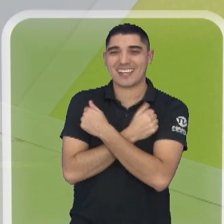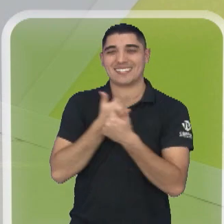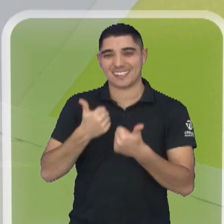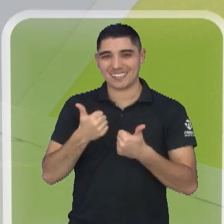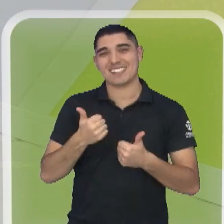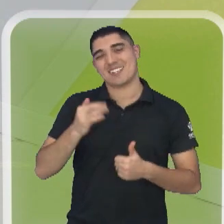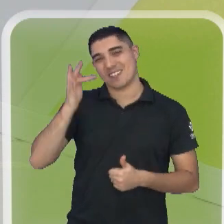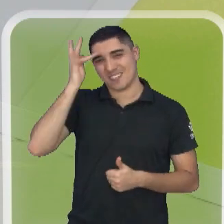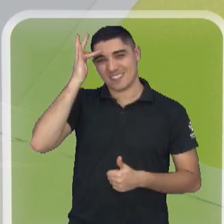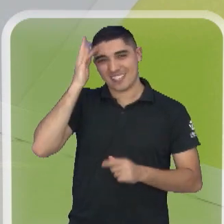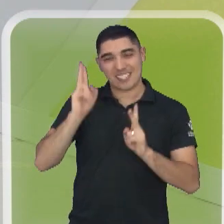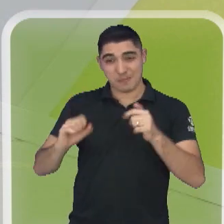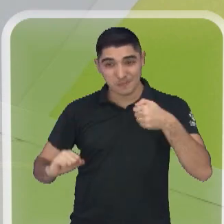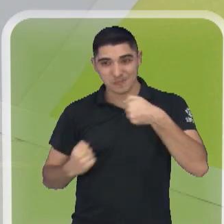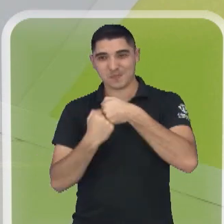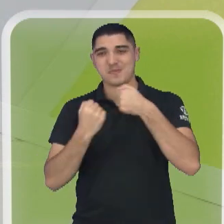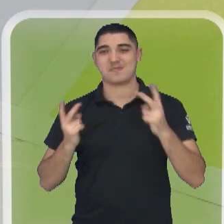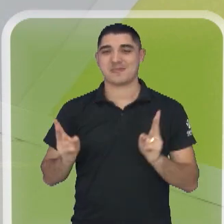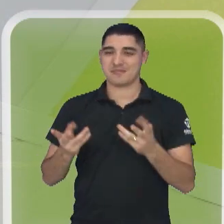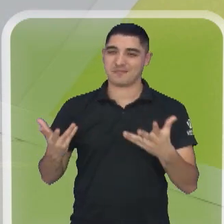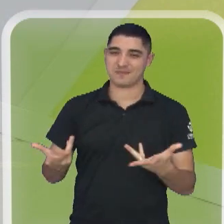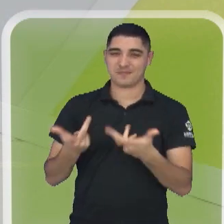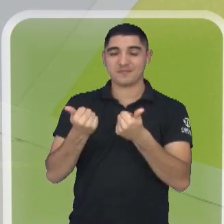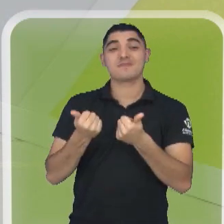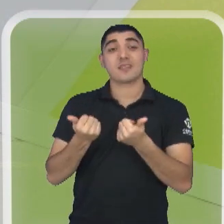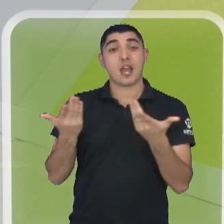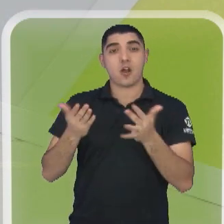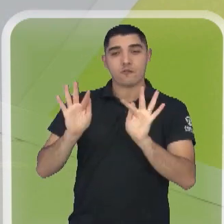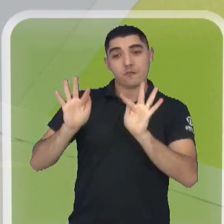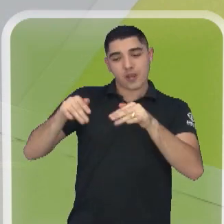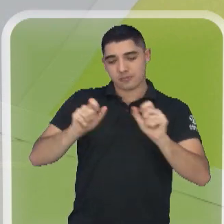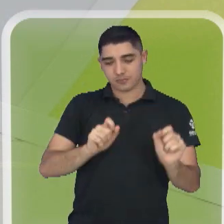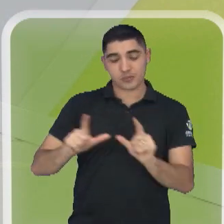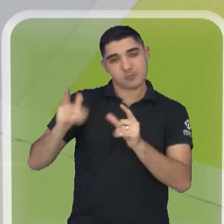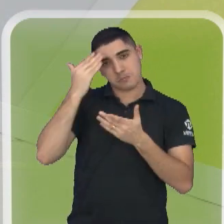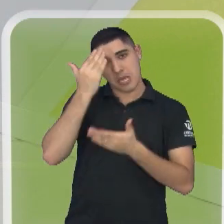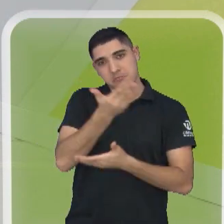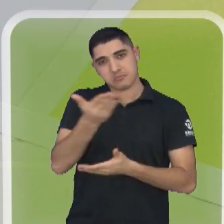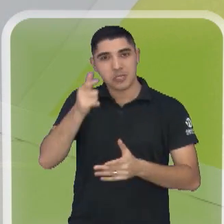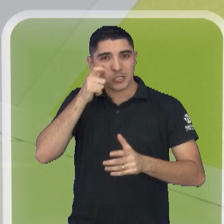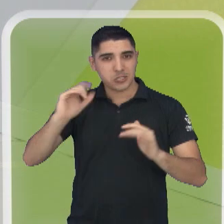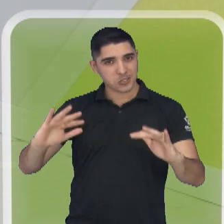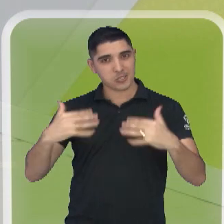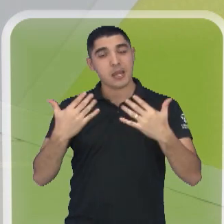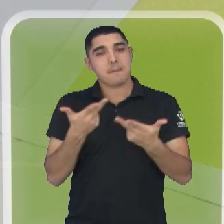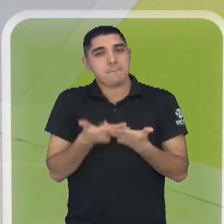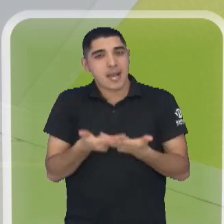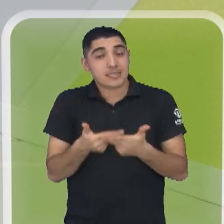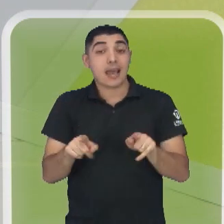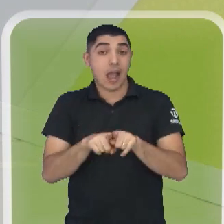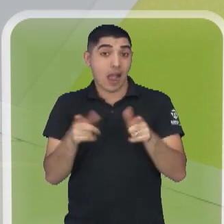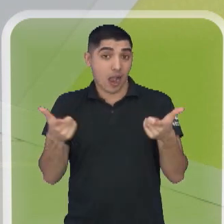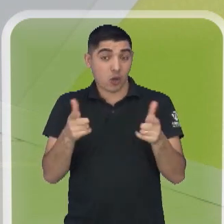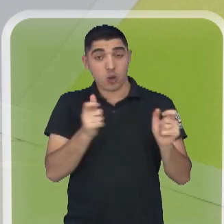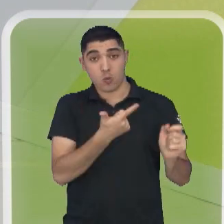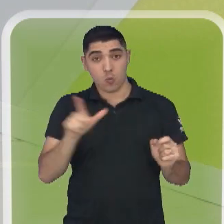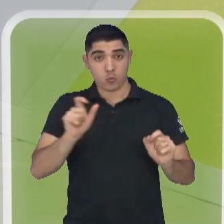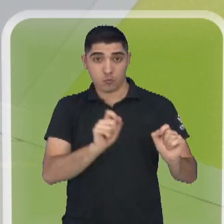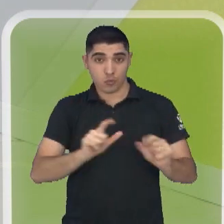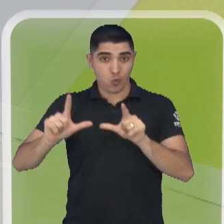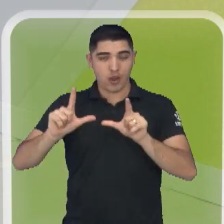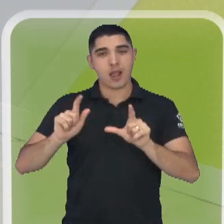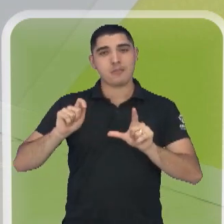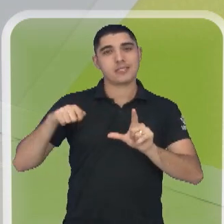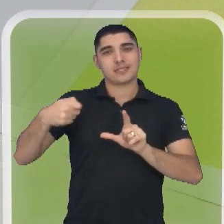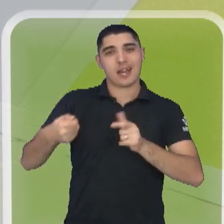aquele soquinho que todo mundo gosta. Nós vamos chegando ao final do programa de hoje, agradecendo a sua audiência, a sua paciência. Agora você fica com o programa de Bem